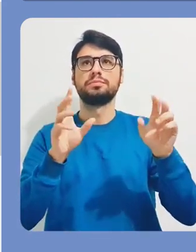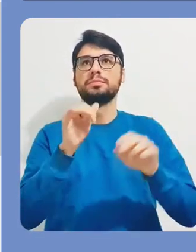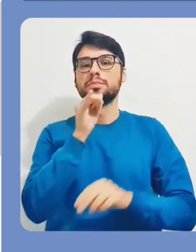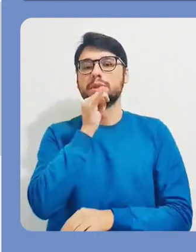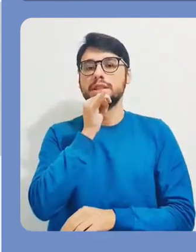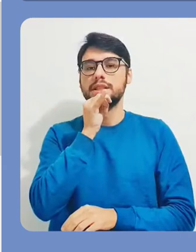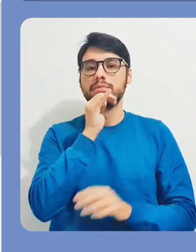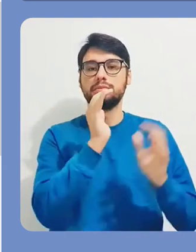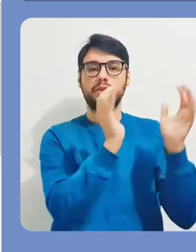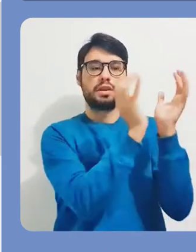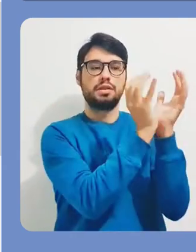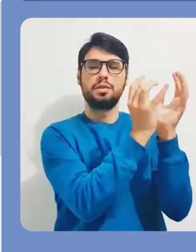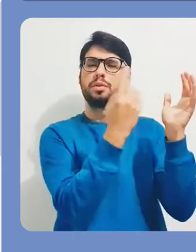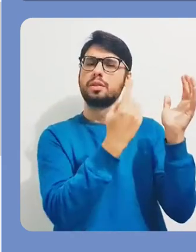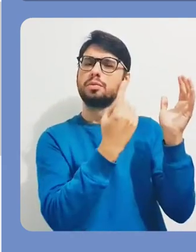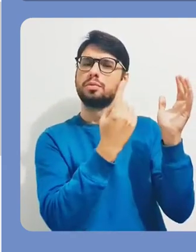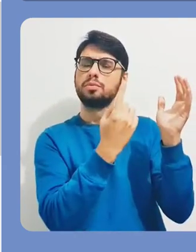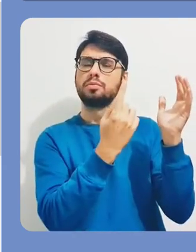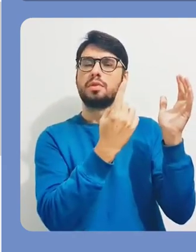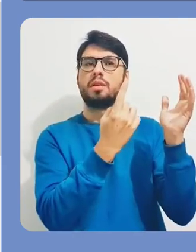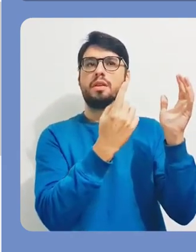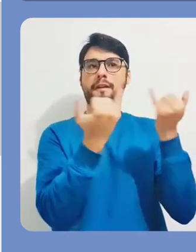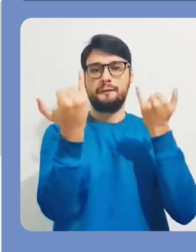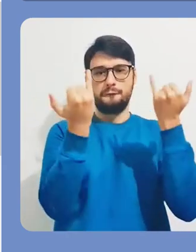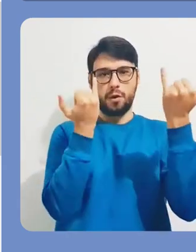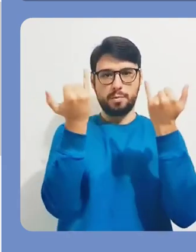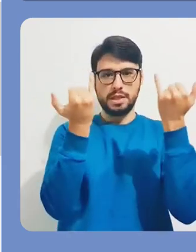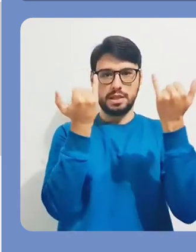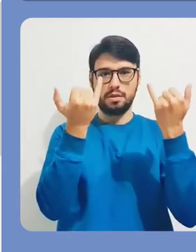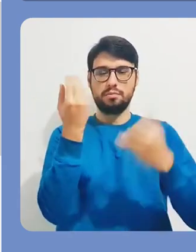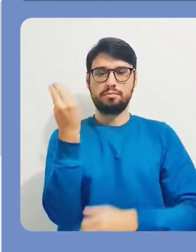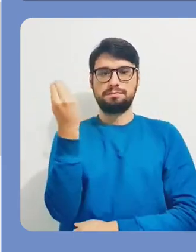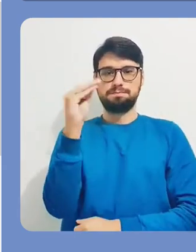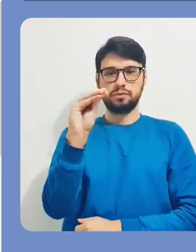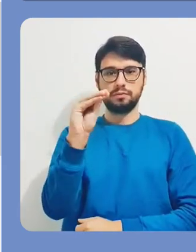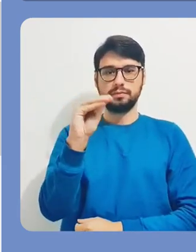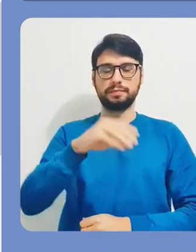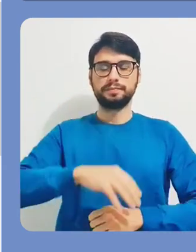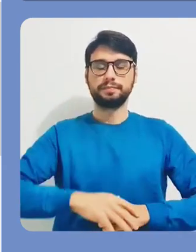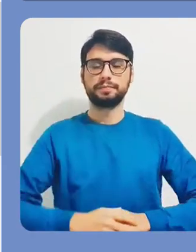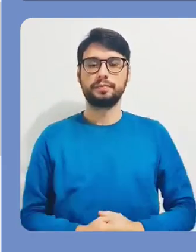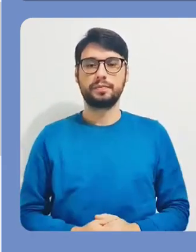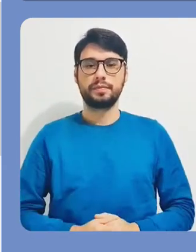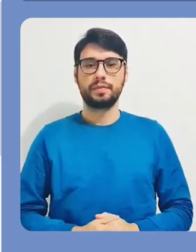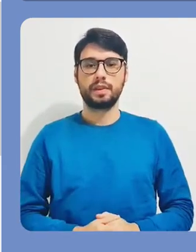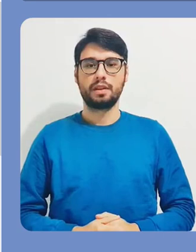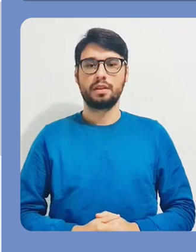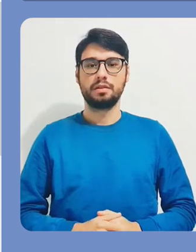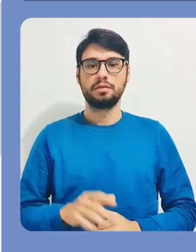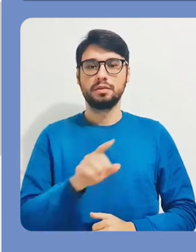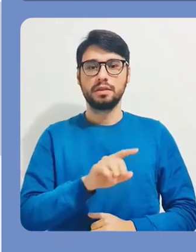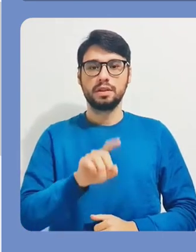de páginas. Em título, eu vou colocar o título do menu. Então, eu vou colocar aqui